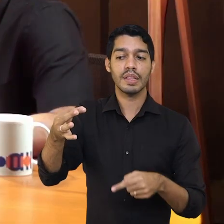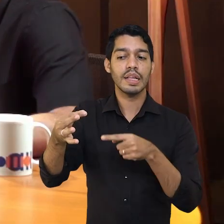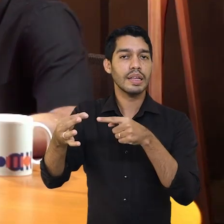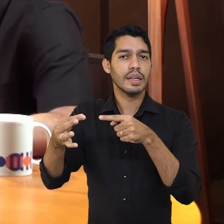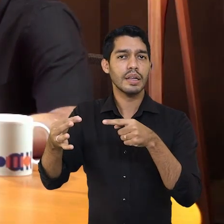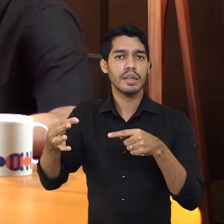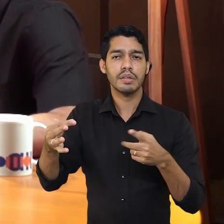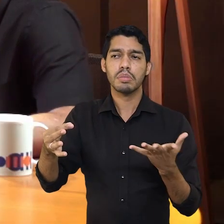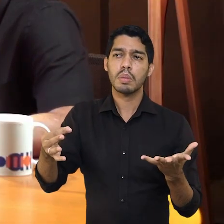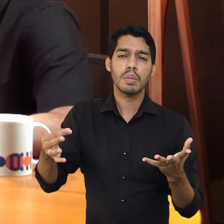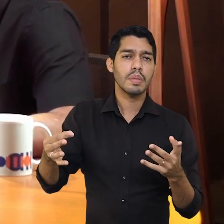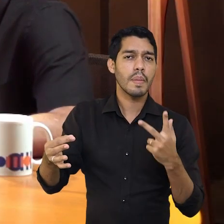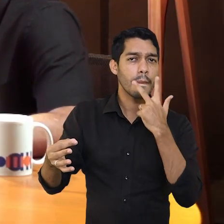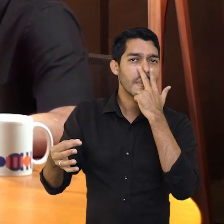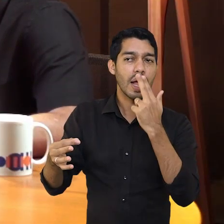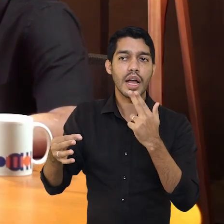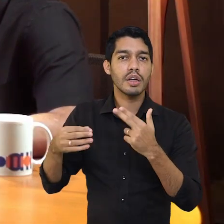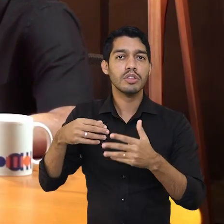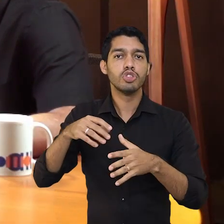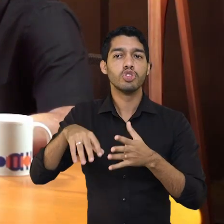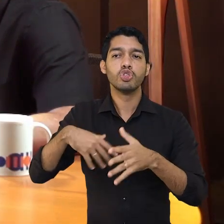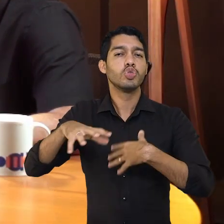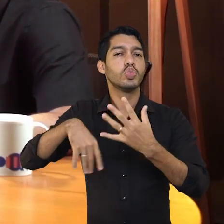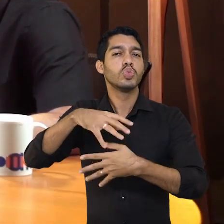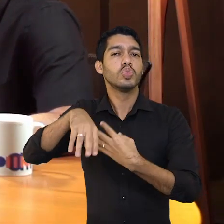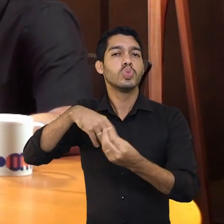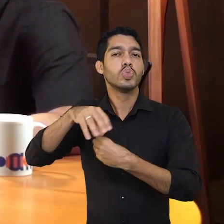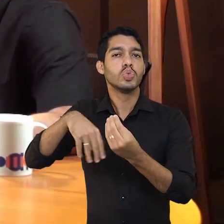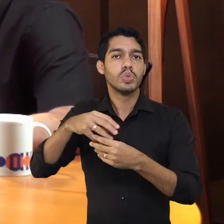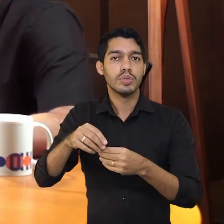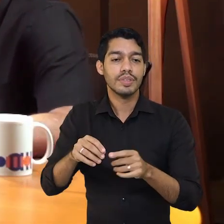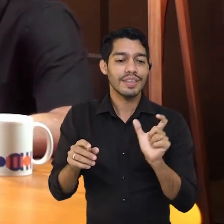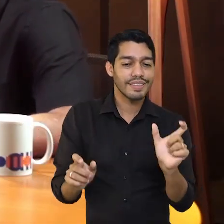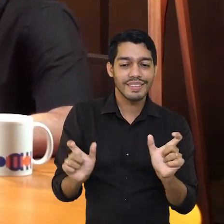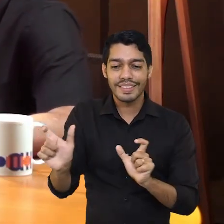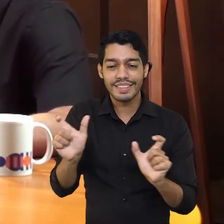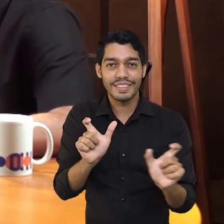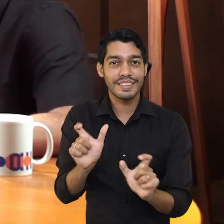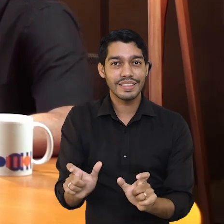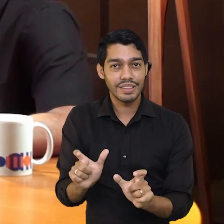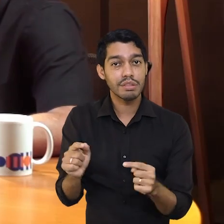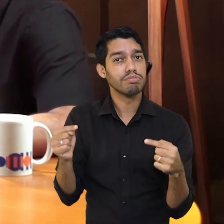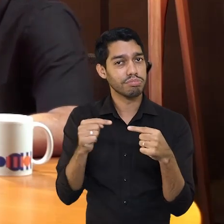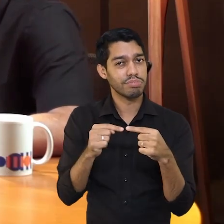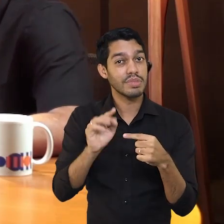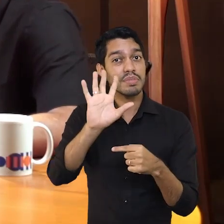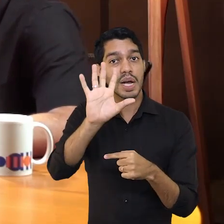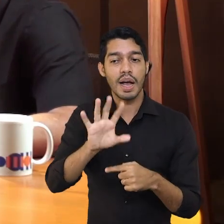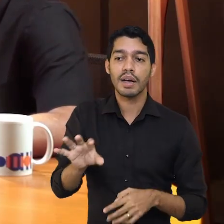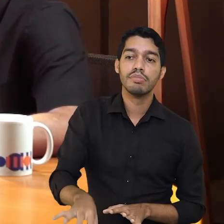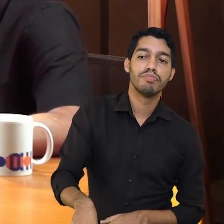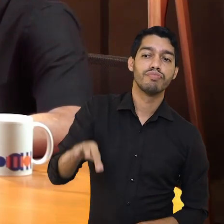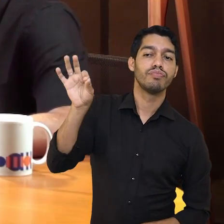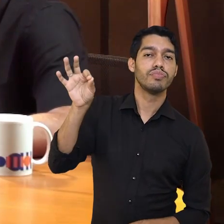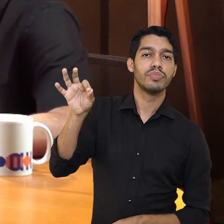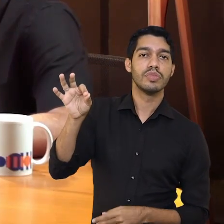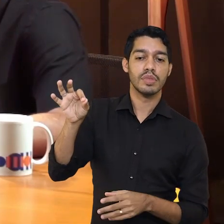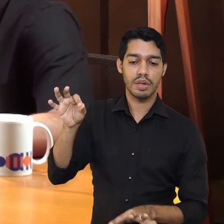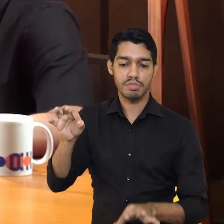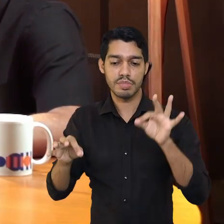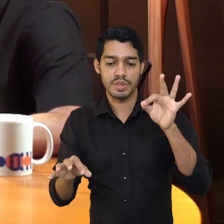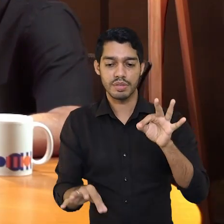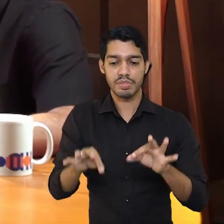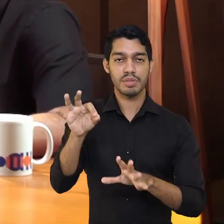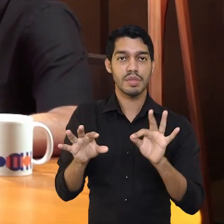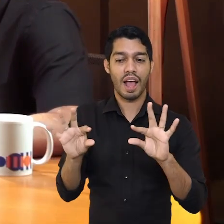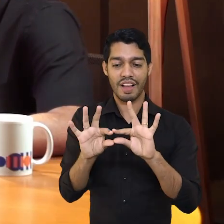sorteado faz sentido. Apesar de todas as palavras individualmente que eles forneceram fazerem sentido. E aí, quando